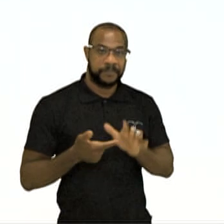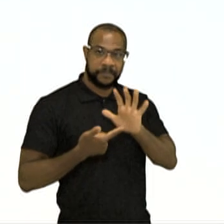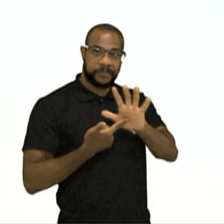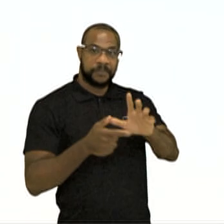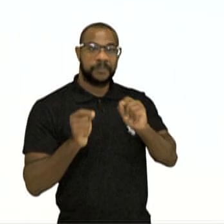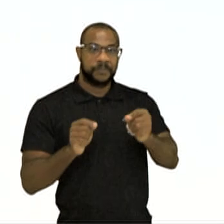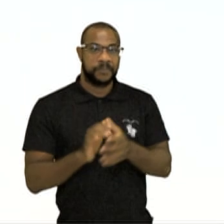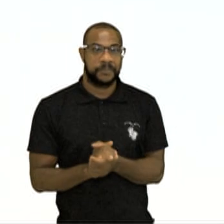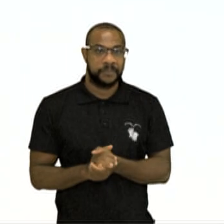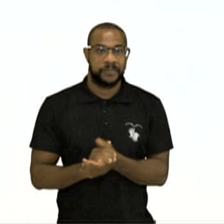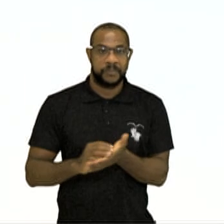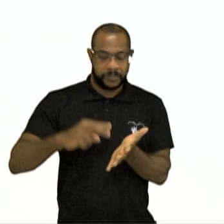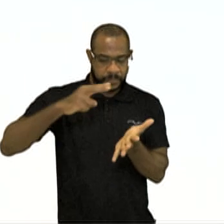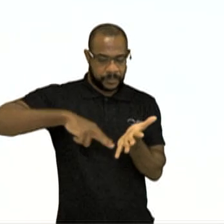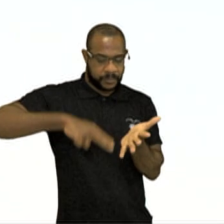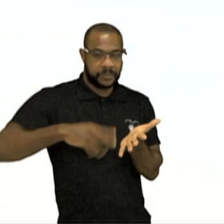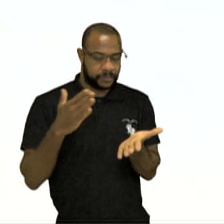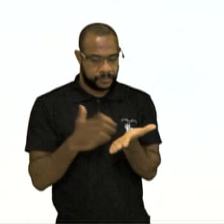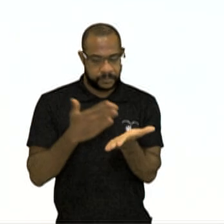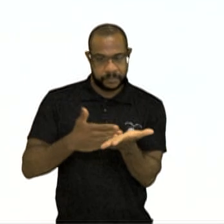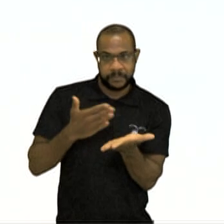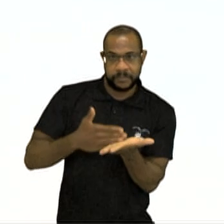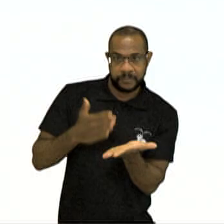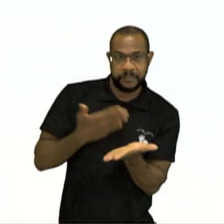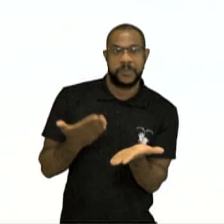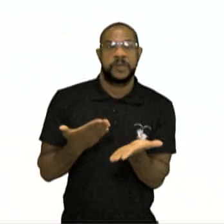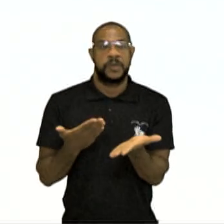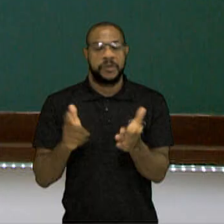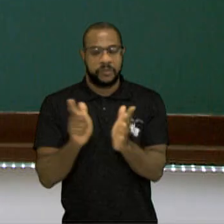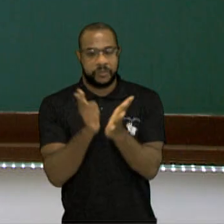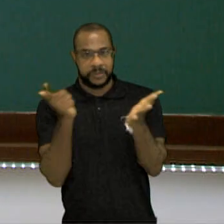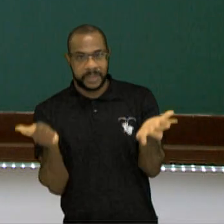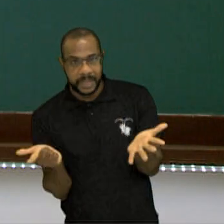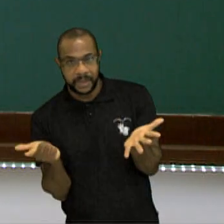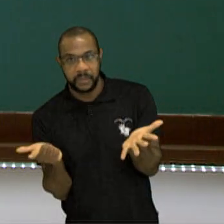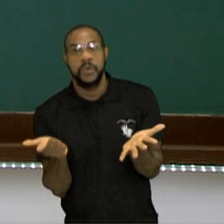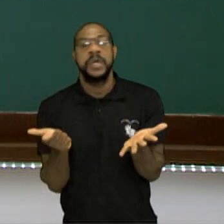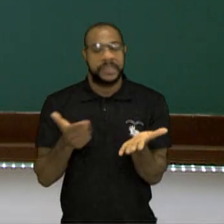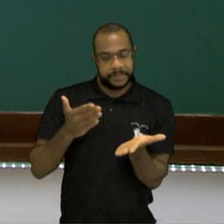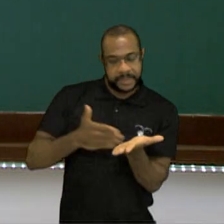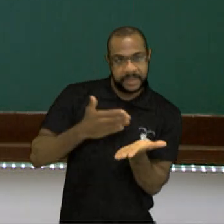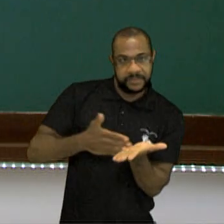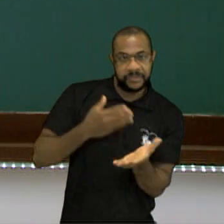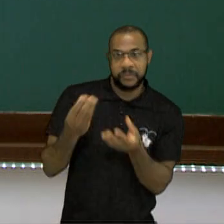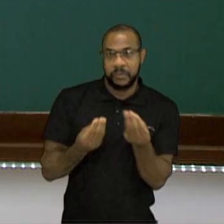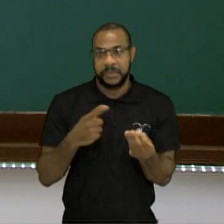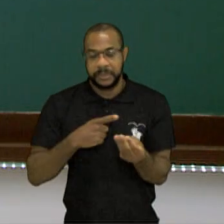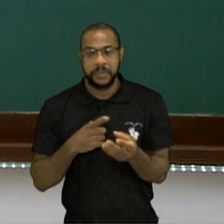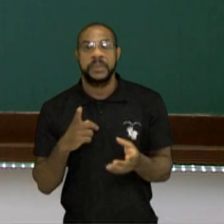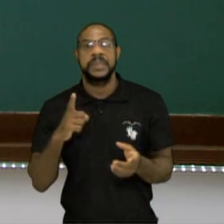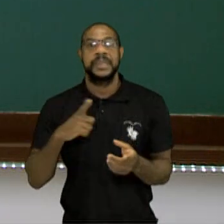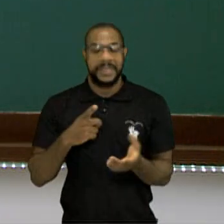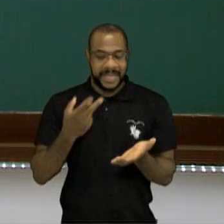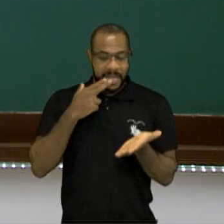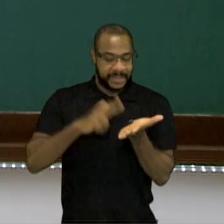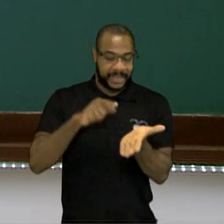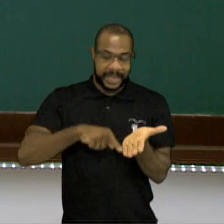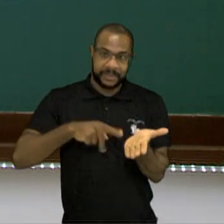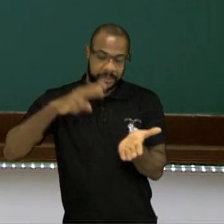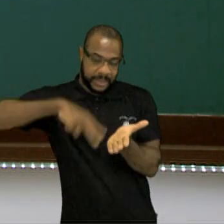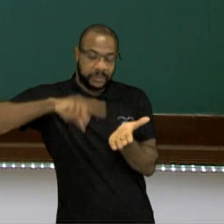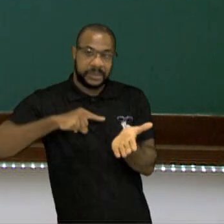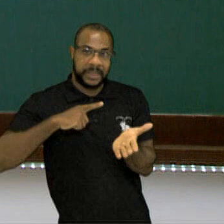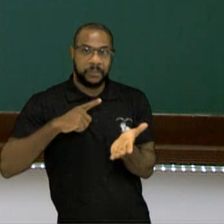o editor de jornais e revistas. Isso mesmo, através da carta do leitor nós temos um diálogo, uma conversa do leitor com